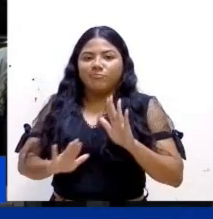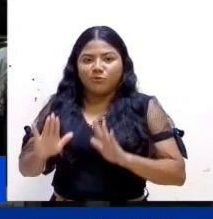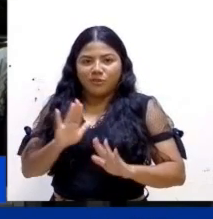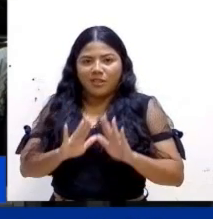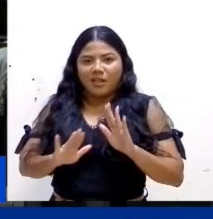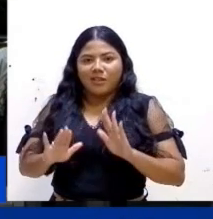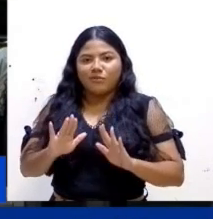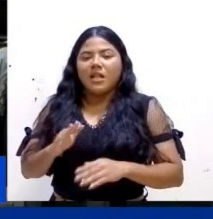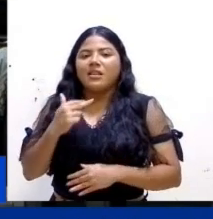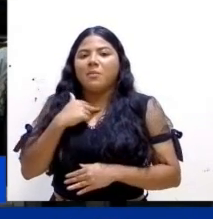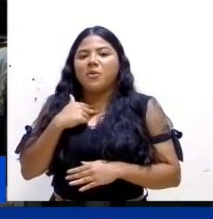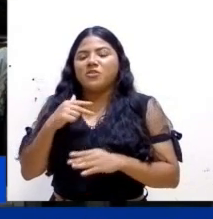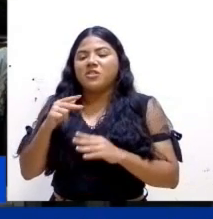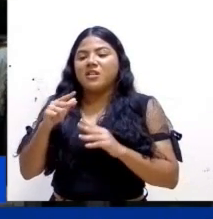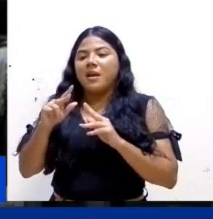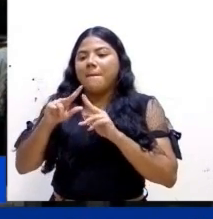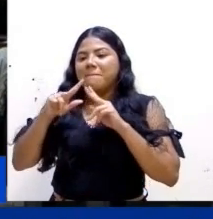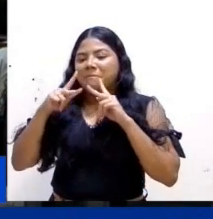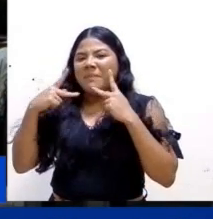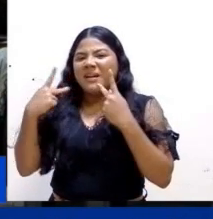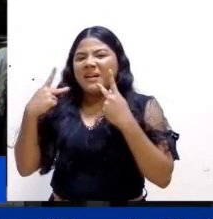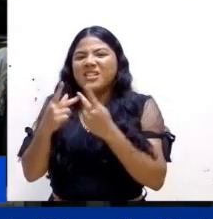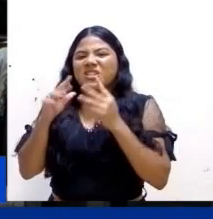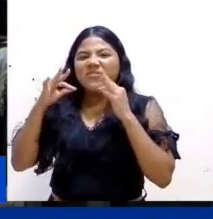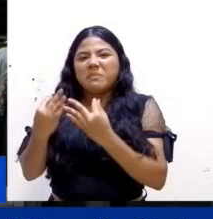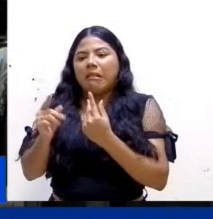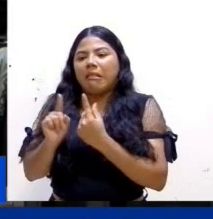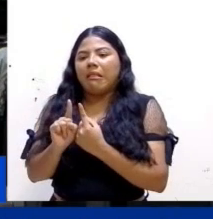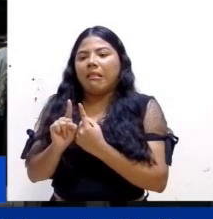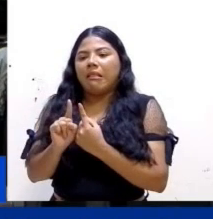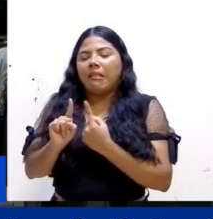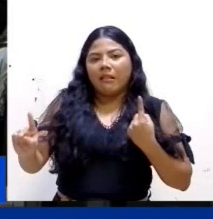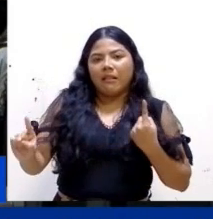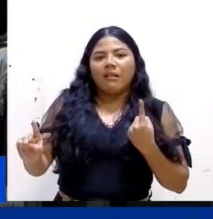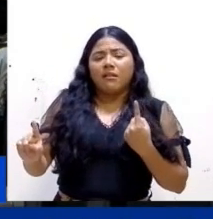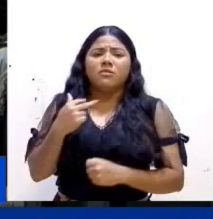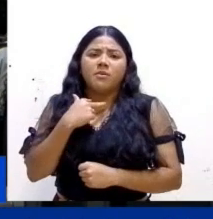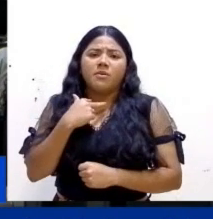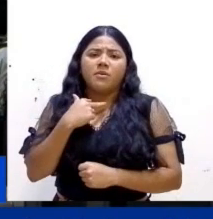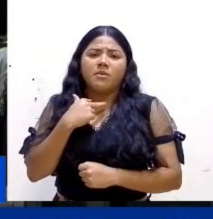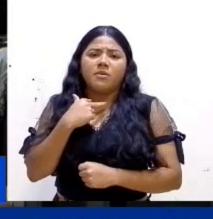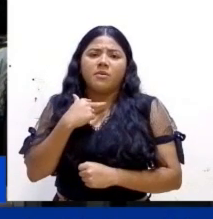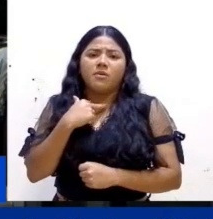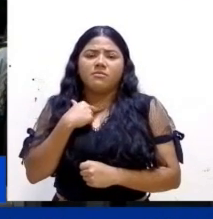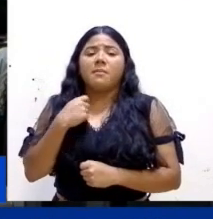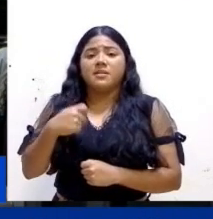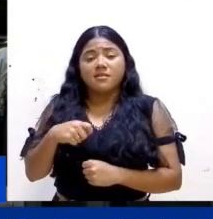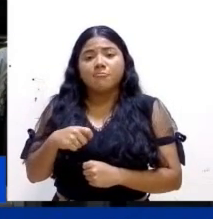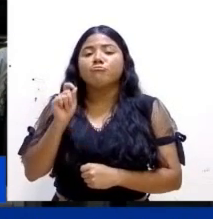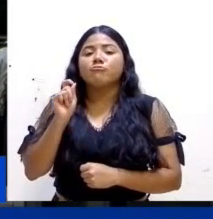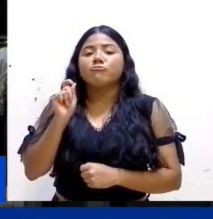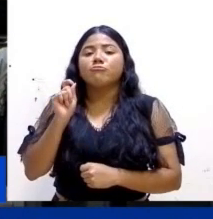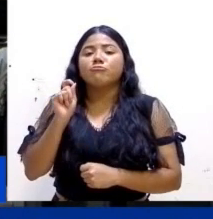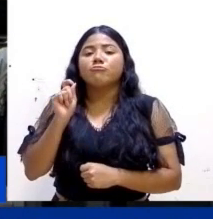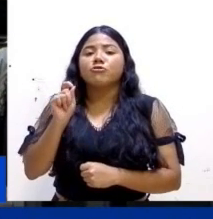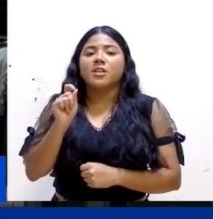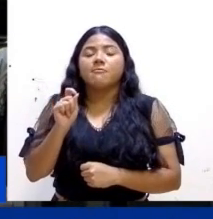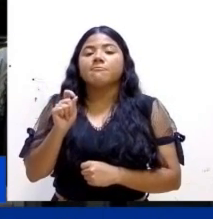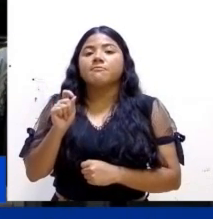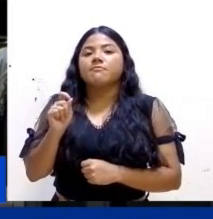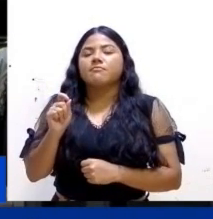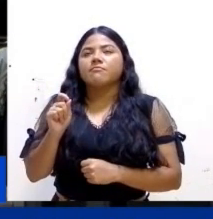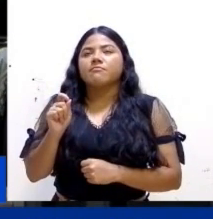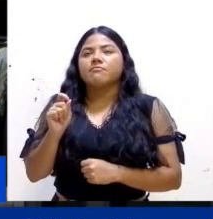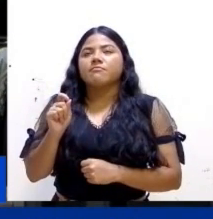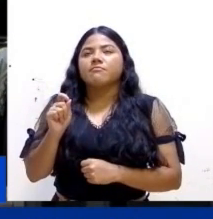alienação parental, de um pai ficar falando mal do outro. Porque se não aceitam mais viver juntos como